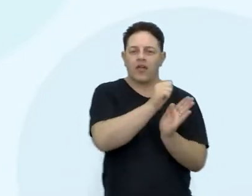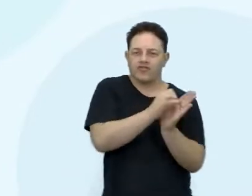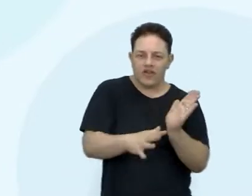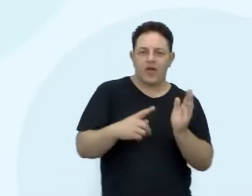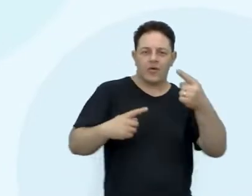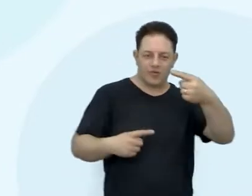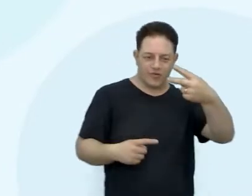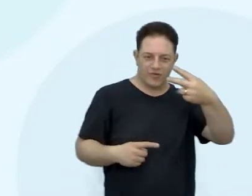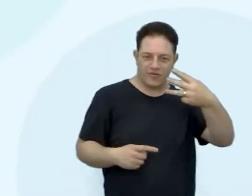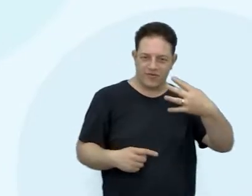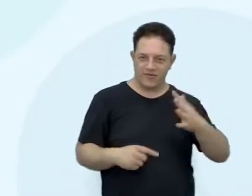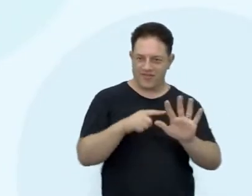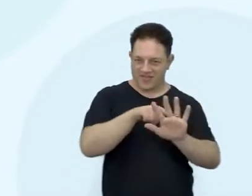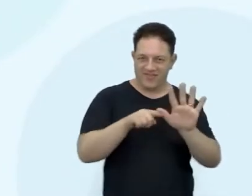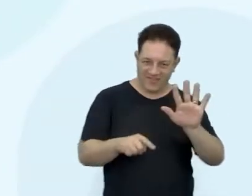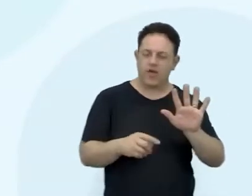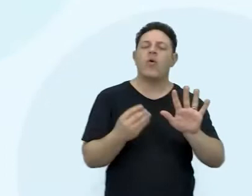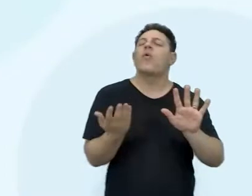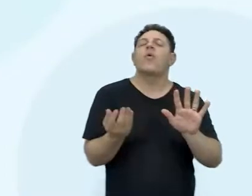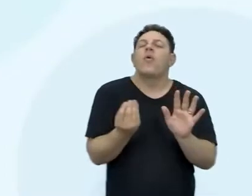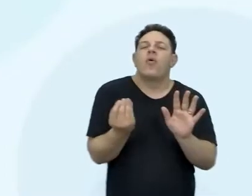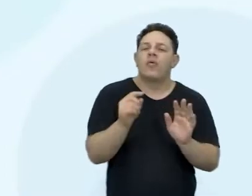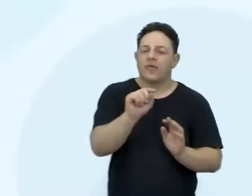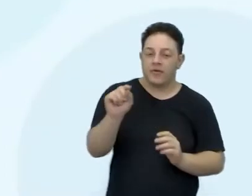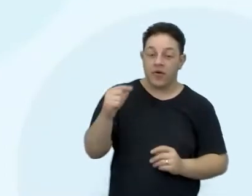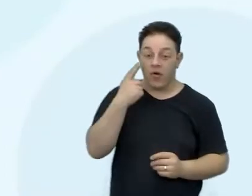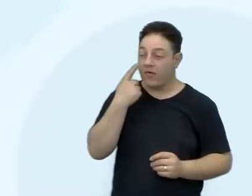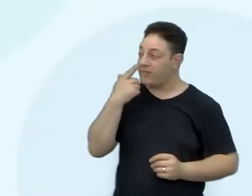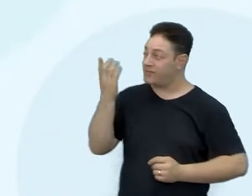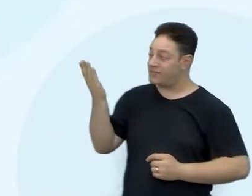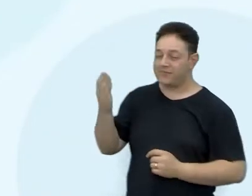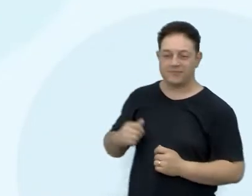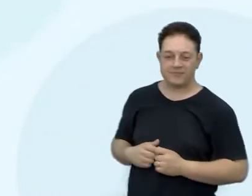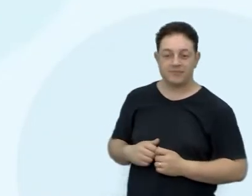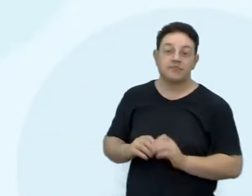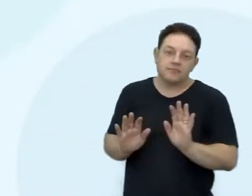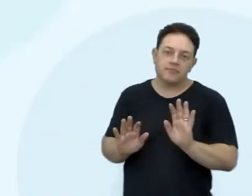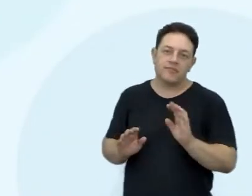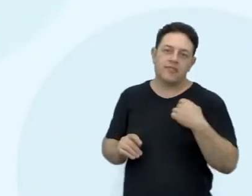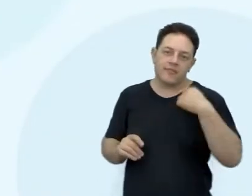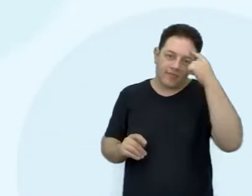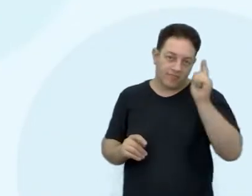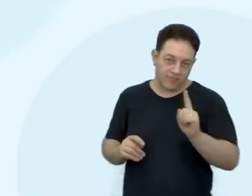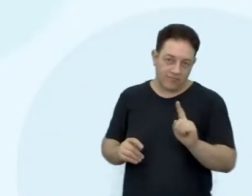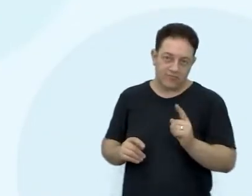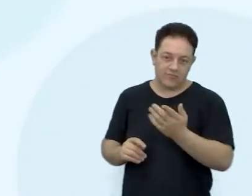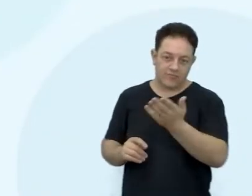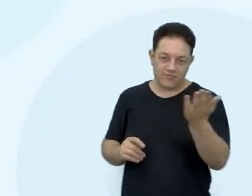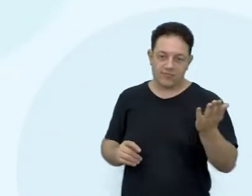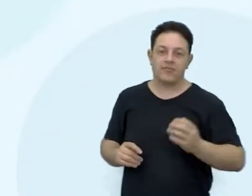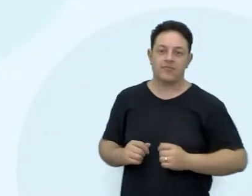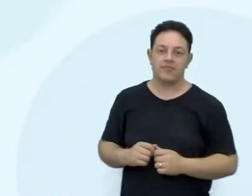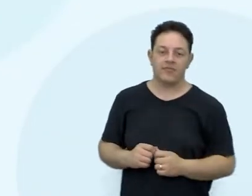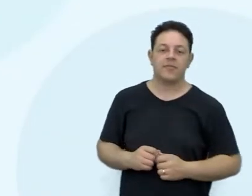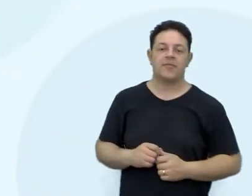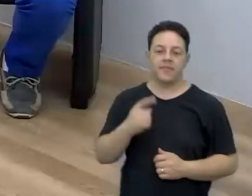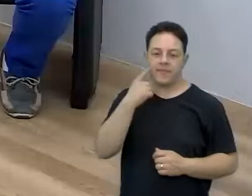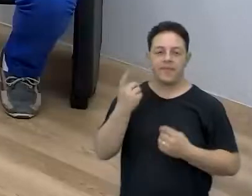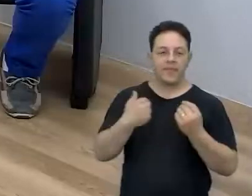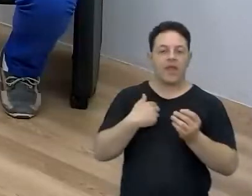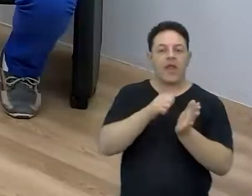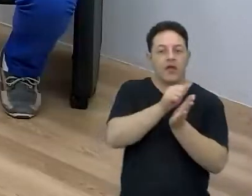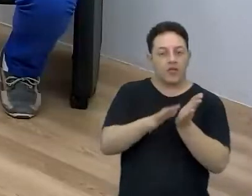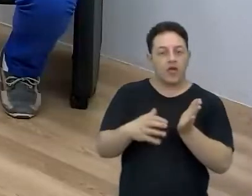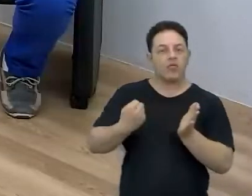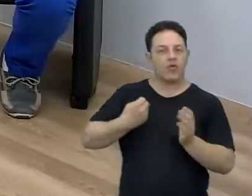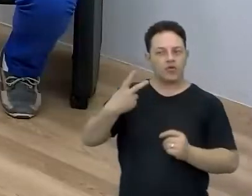atividades, né? Então, olha só. Não sei vocês, né? Eu peguei a partir da atividade 2, né? Quem fez a